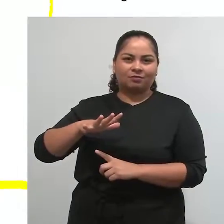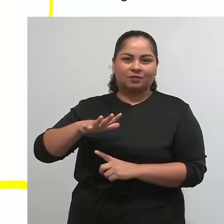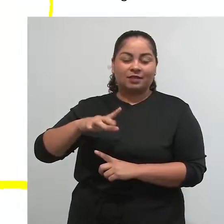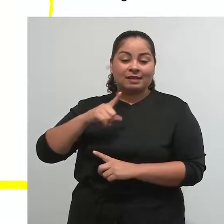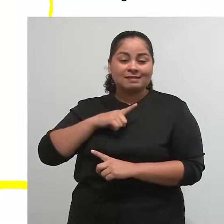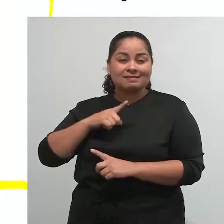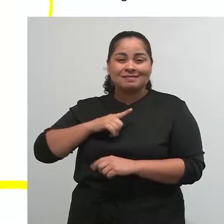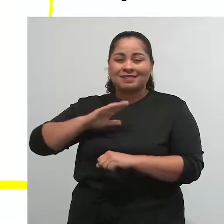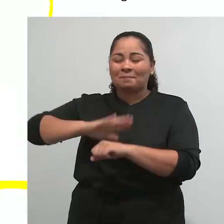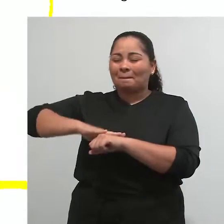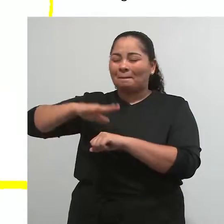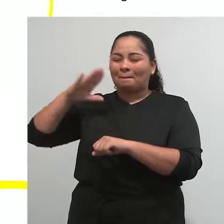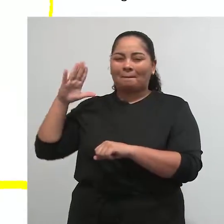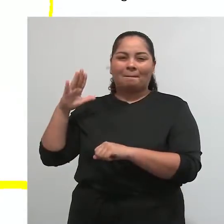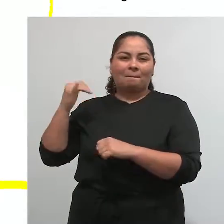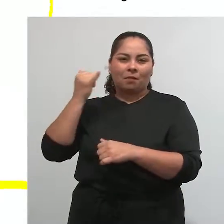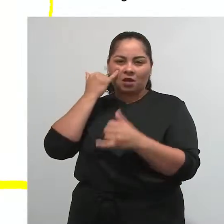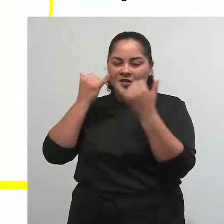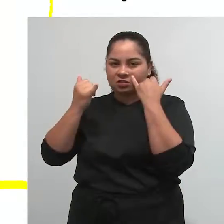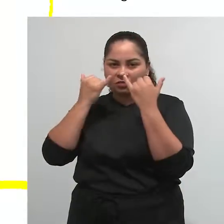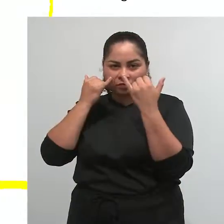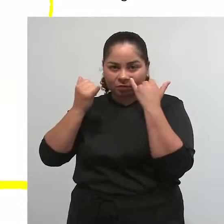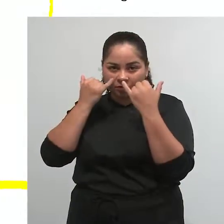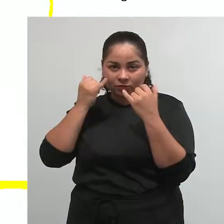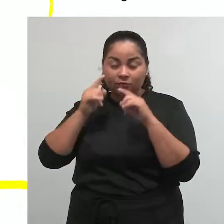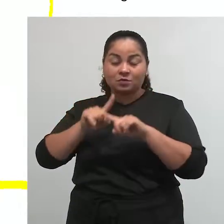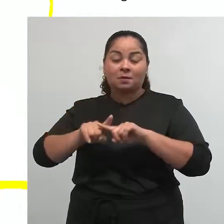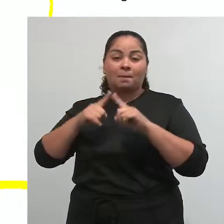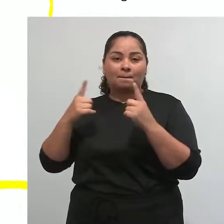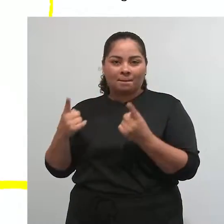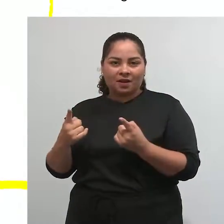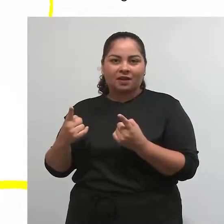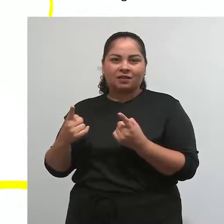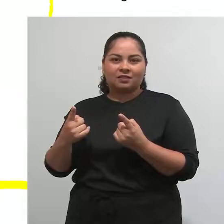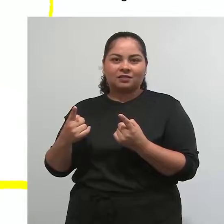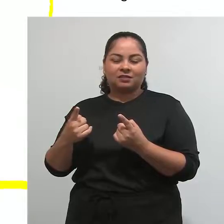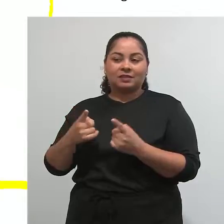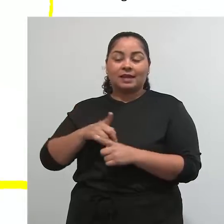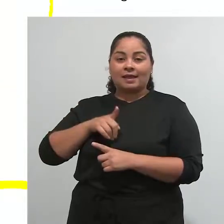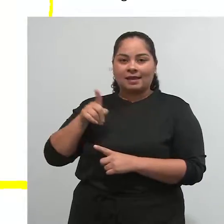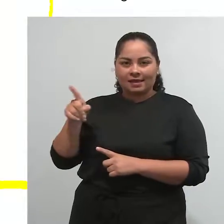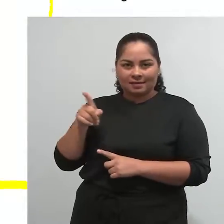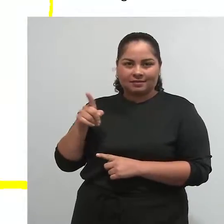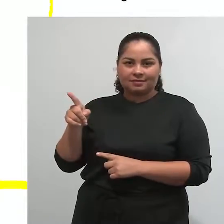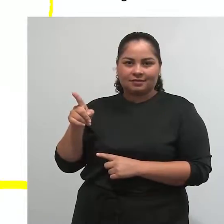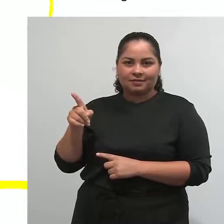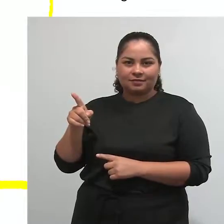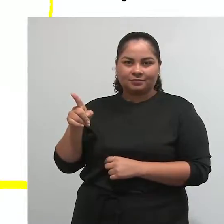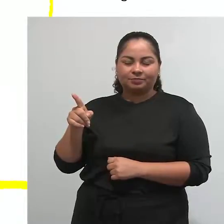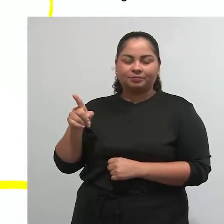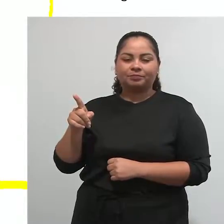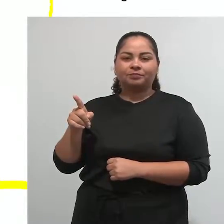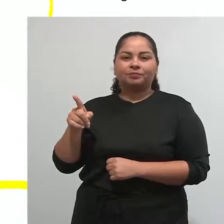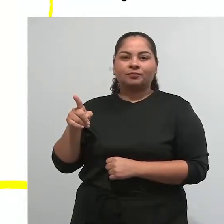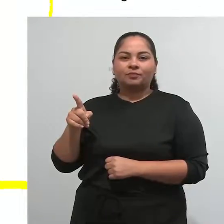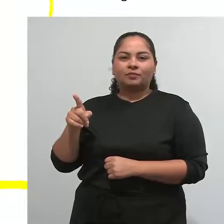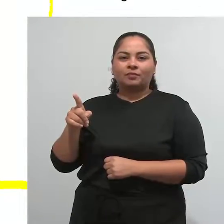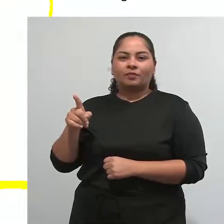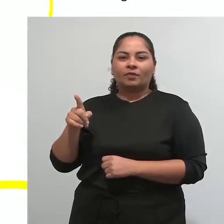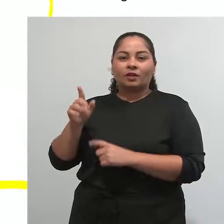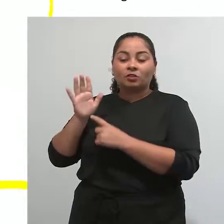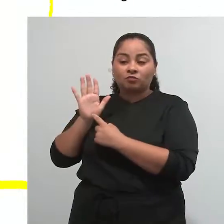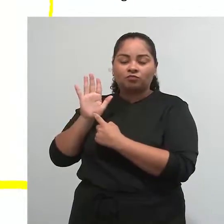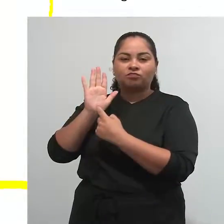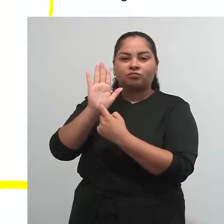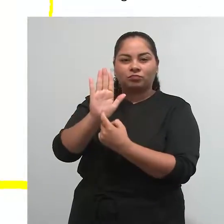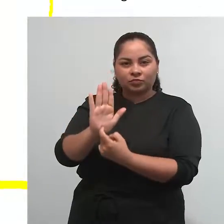justificativa, tem o objetivo geral, ele tem mais até informações do que o modelo que nós passamos. Mas ele não